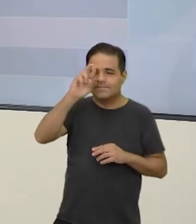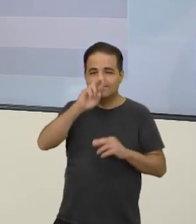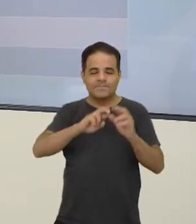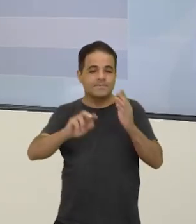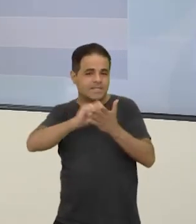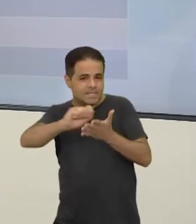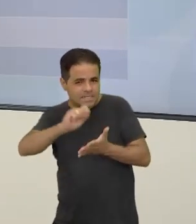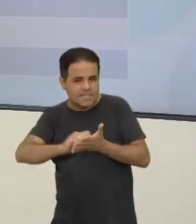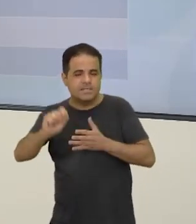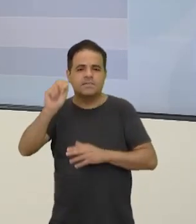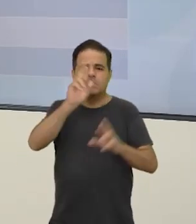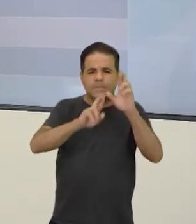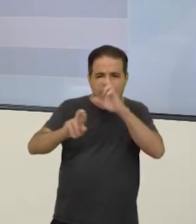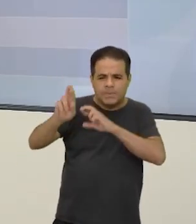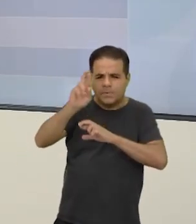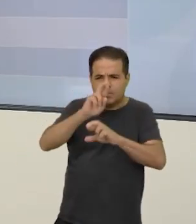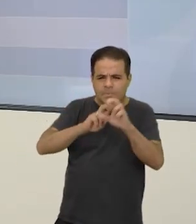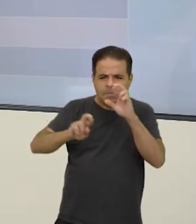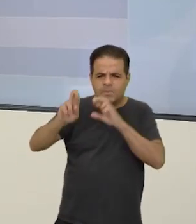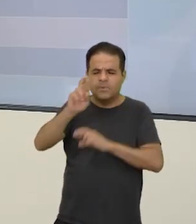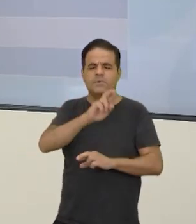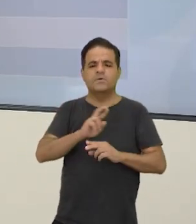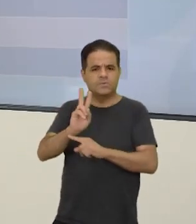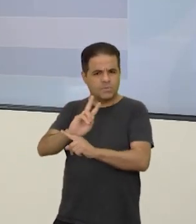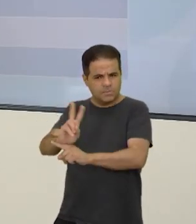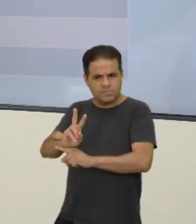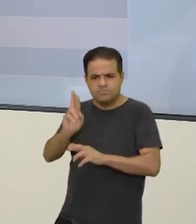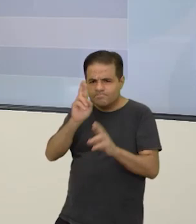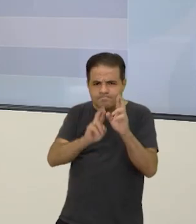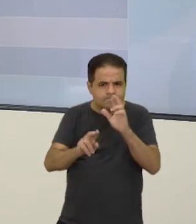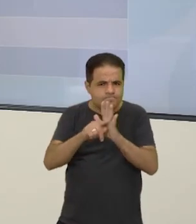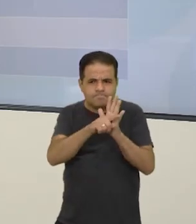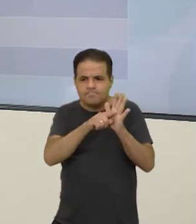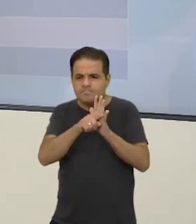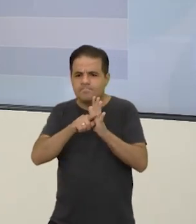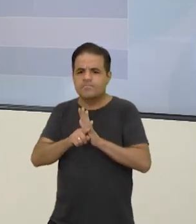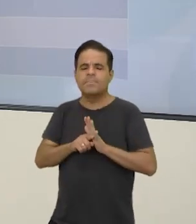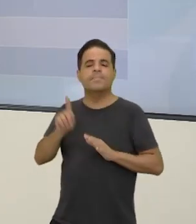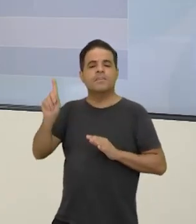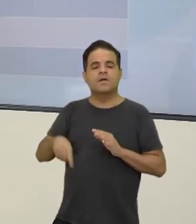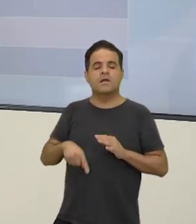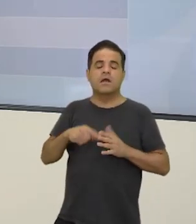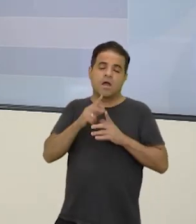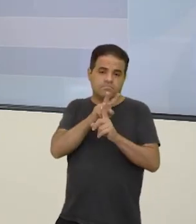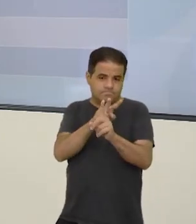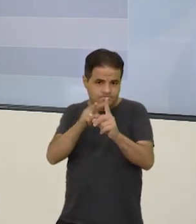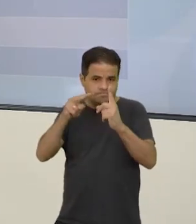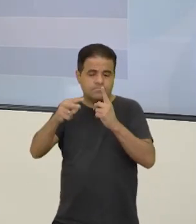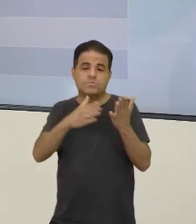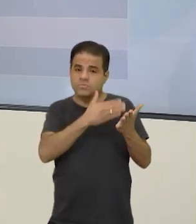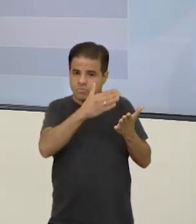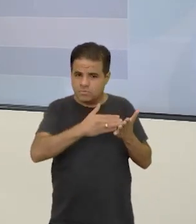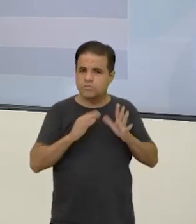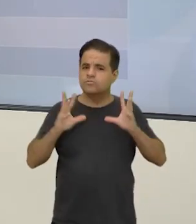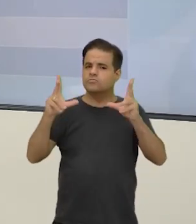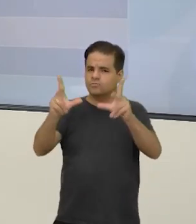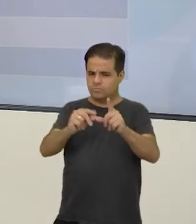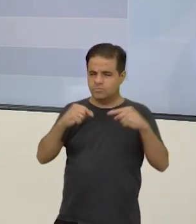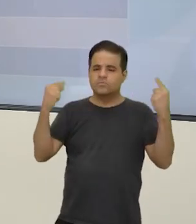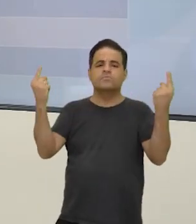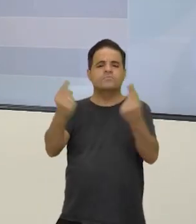livros ingleses de um inspetor, de um detetive chamado Sherlock Holmes. O ponto de vista dos livros, todos